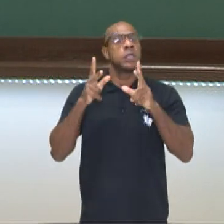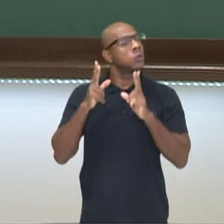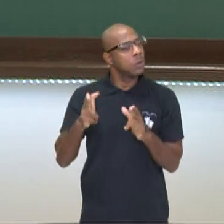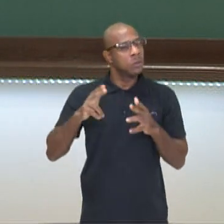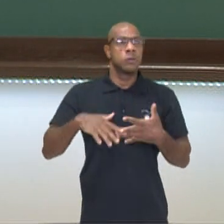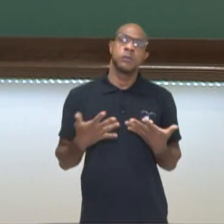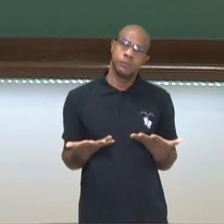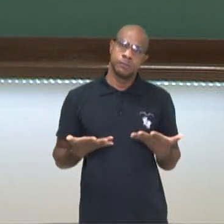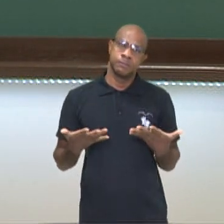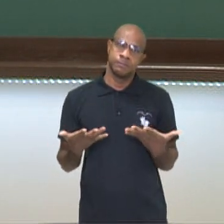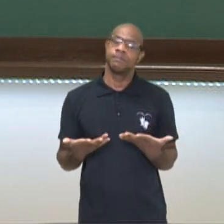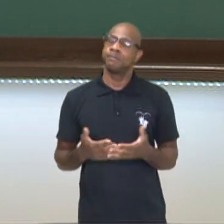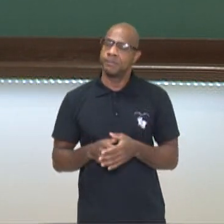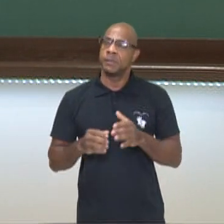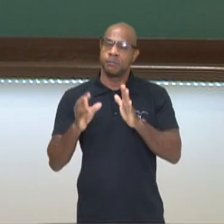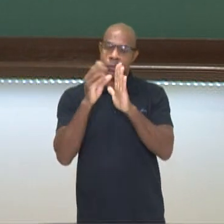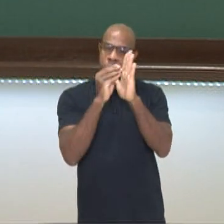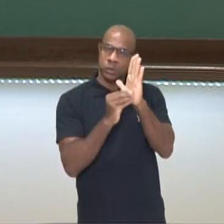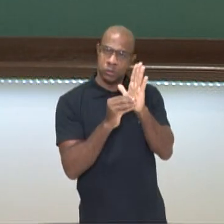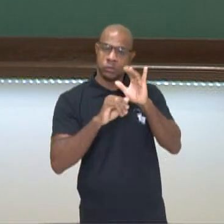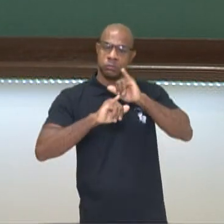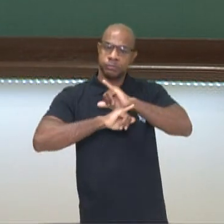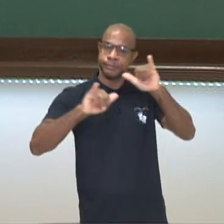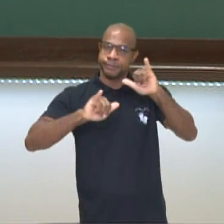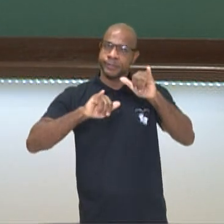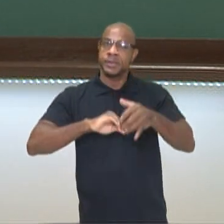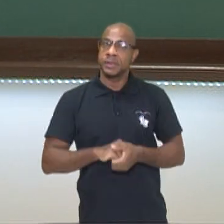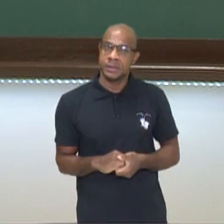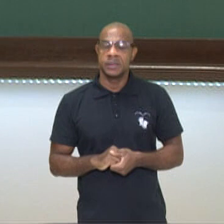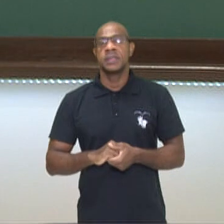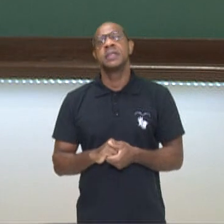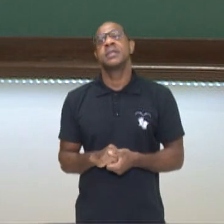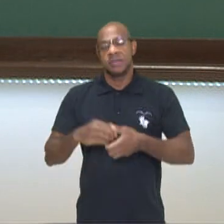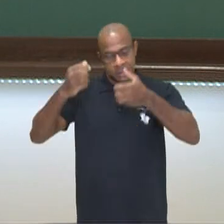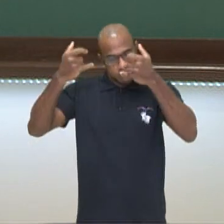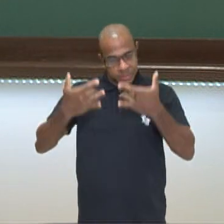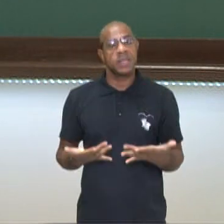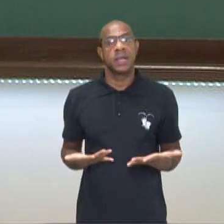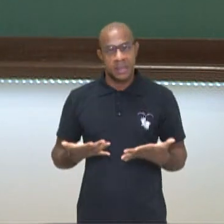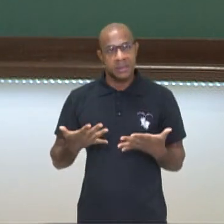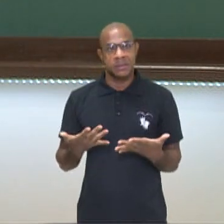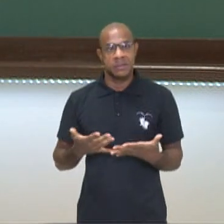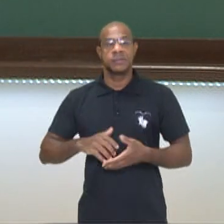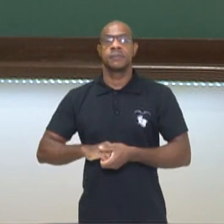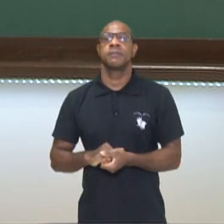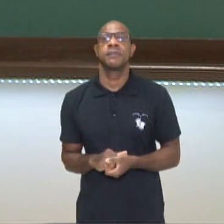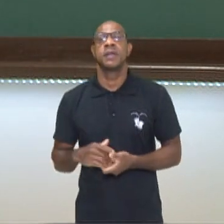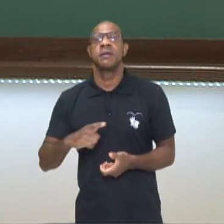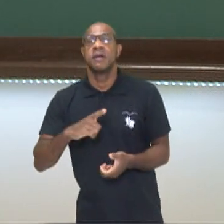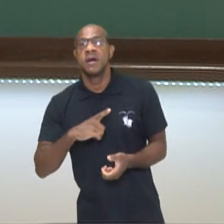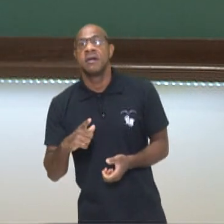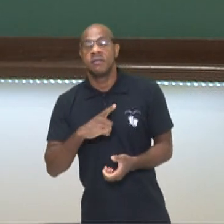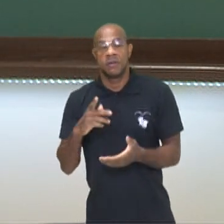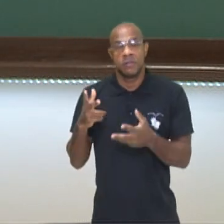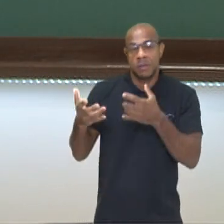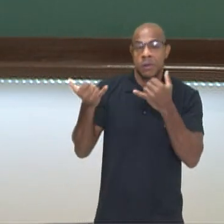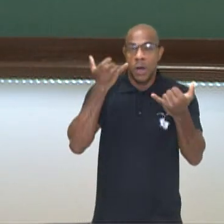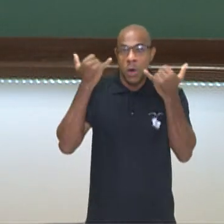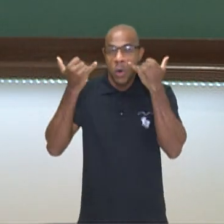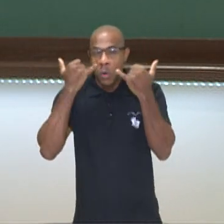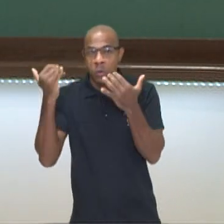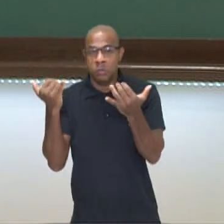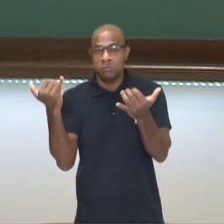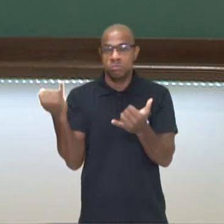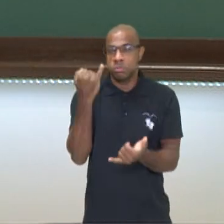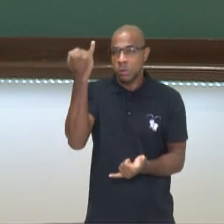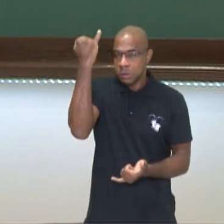aqui um adiantamento do conteúdo desse programa, o que vai ser tratado. Nós conseguimos ver alguns elementos, já algumas informações